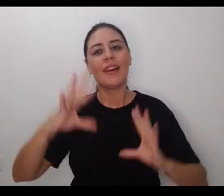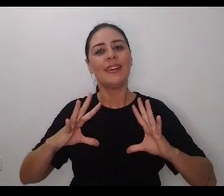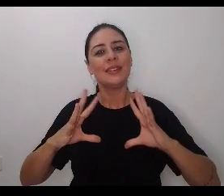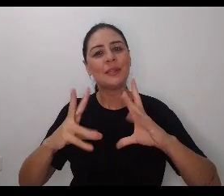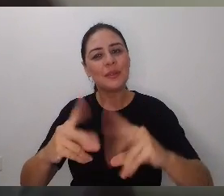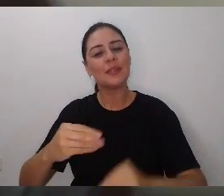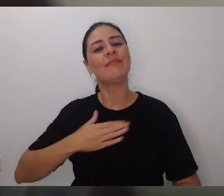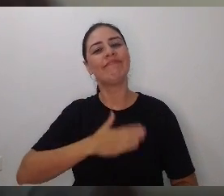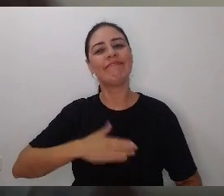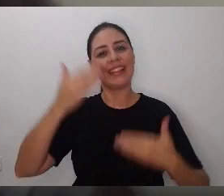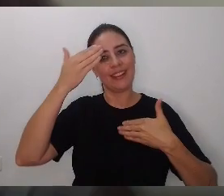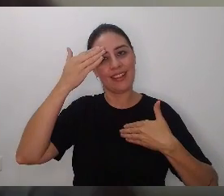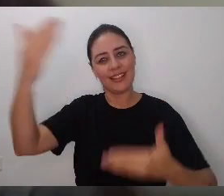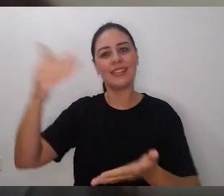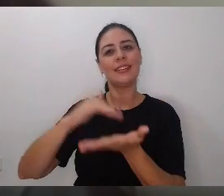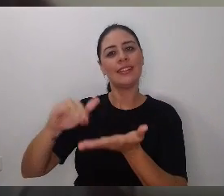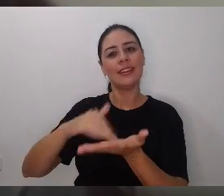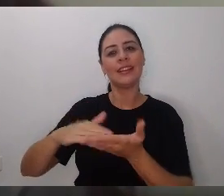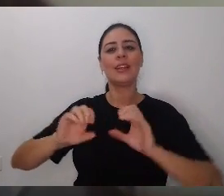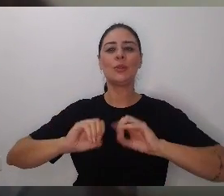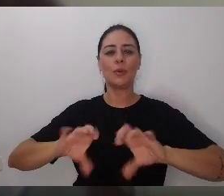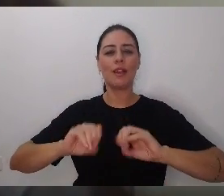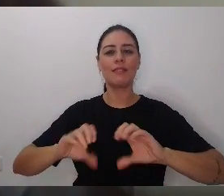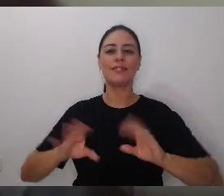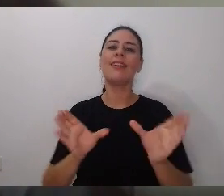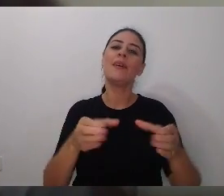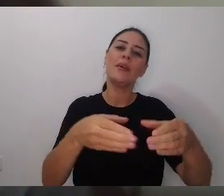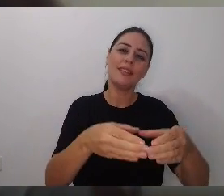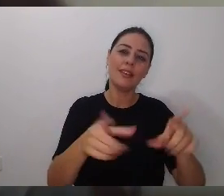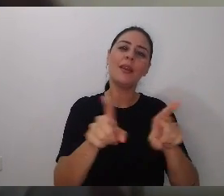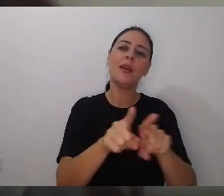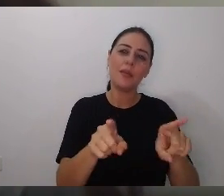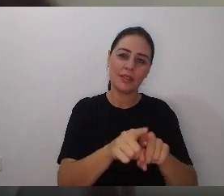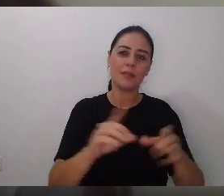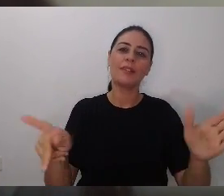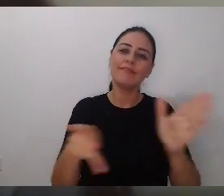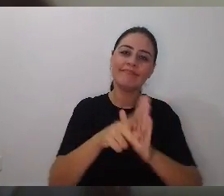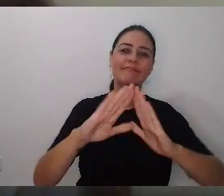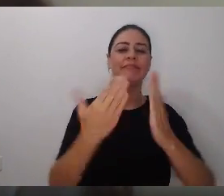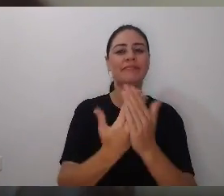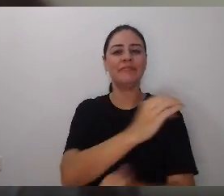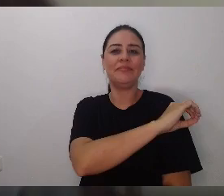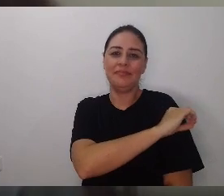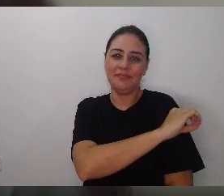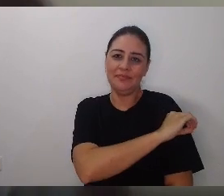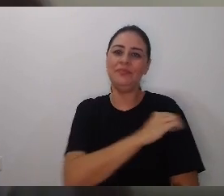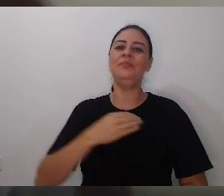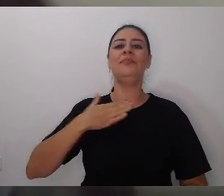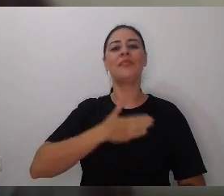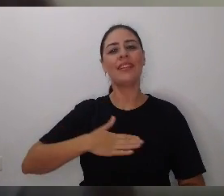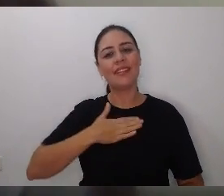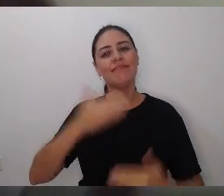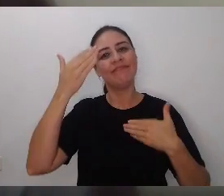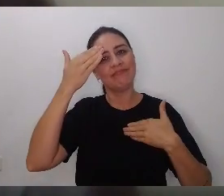Bom, olá a todos. Gostaria de agradecer à Secretaria de Educação, à equipe, a Camila, a Marilu, a Adriana, a